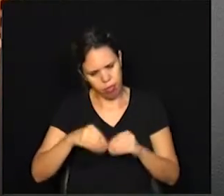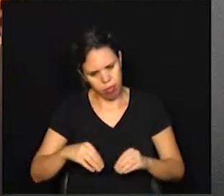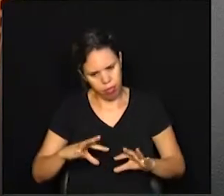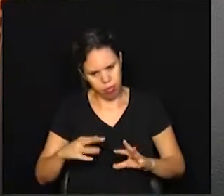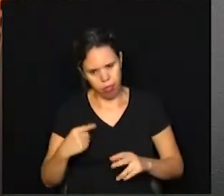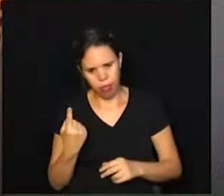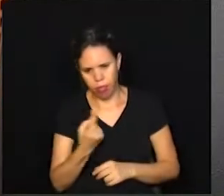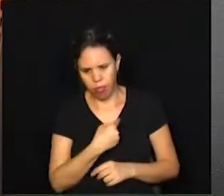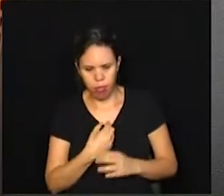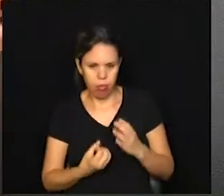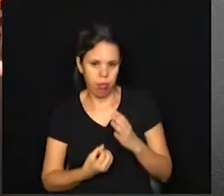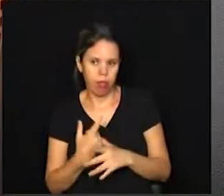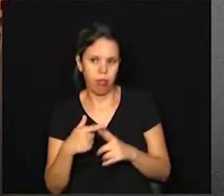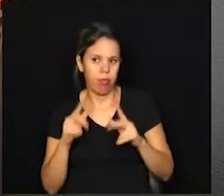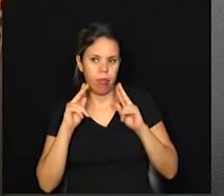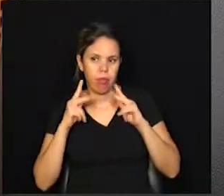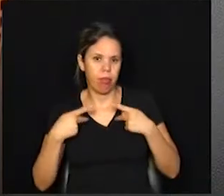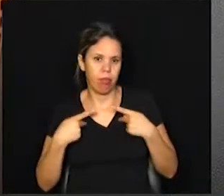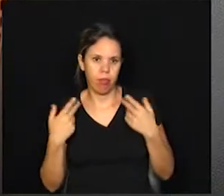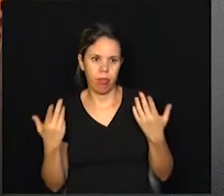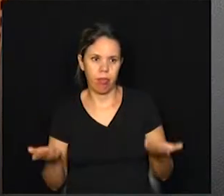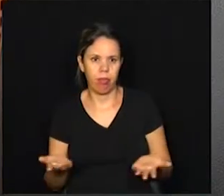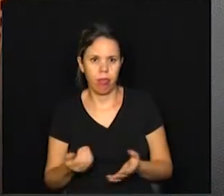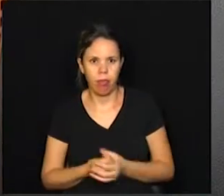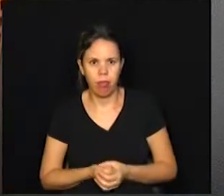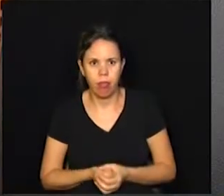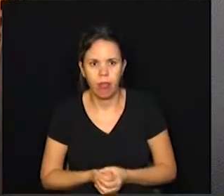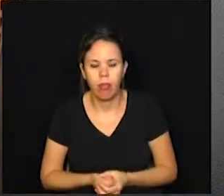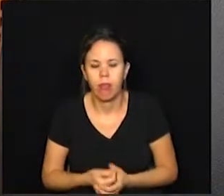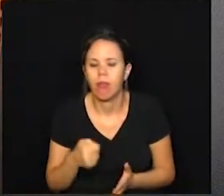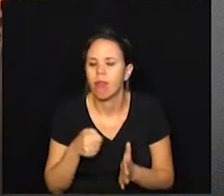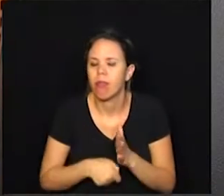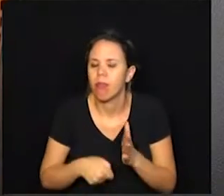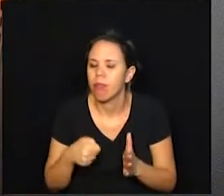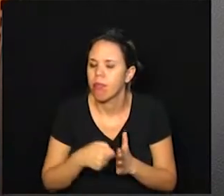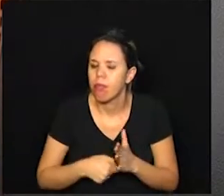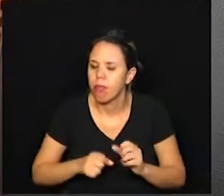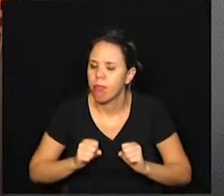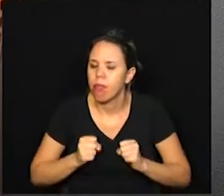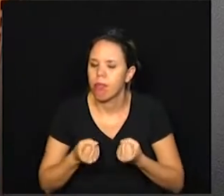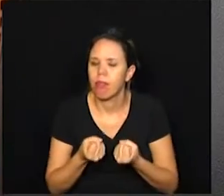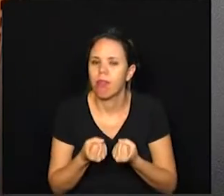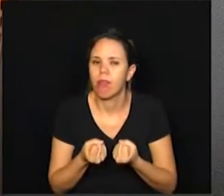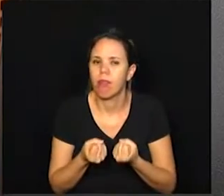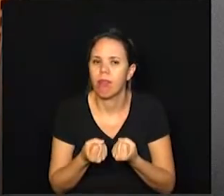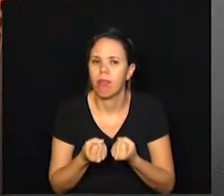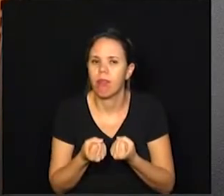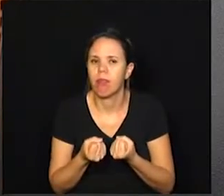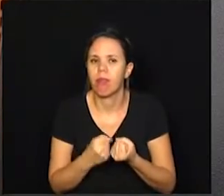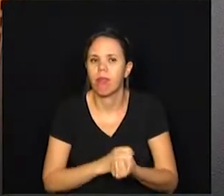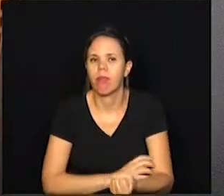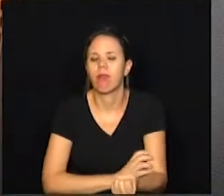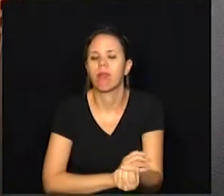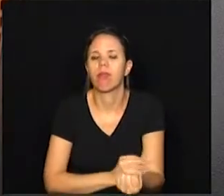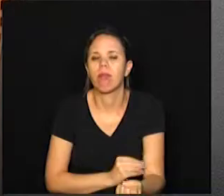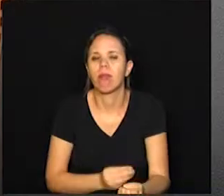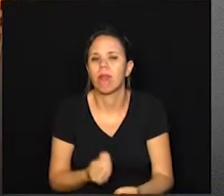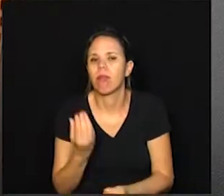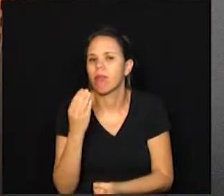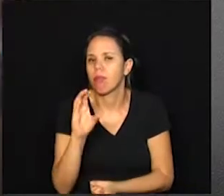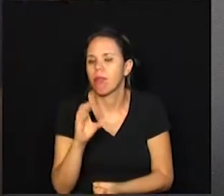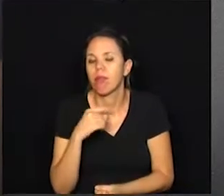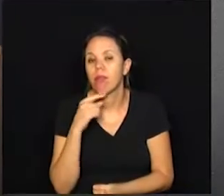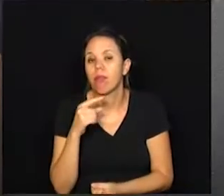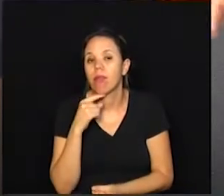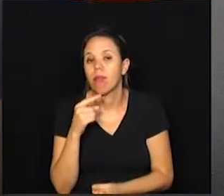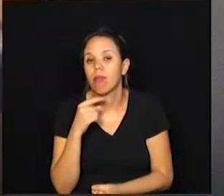estamos sujeitos, nós somos seres humanos, mas lutar, se esforçar para não compartilhar, está em